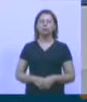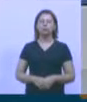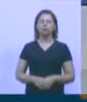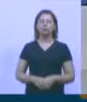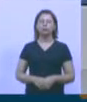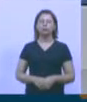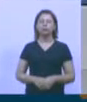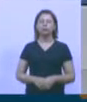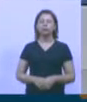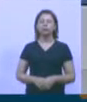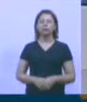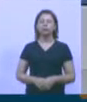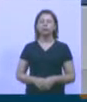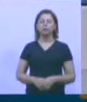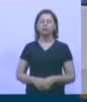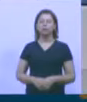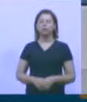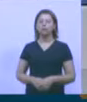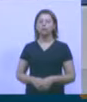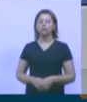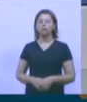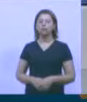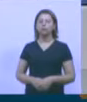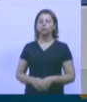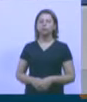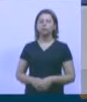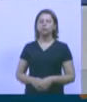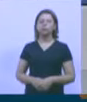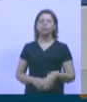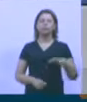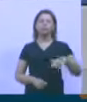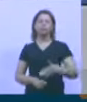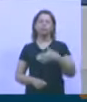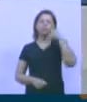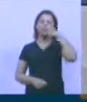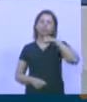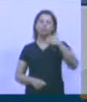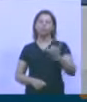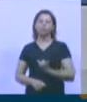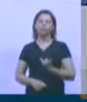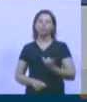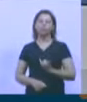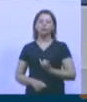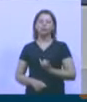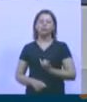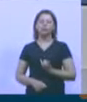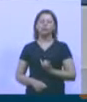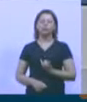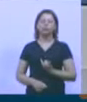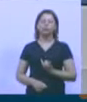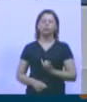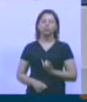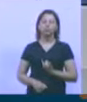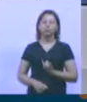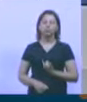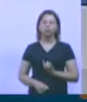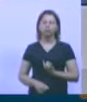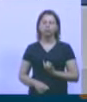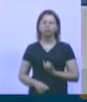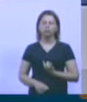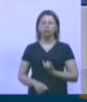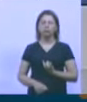And now, as this girl told me this thing. Enquanto ela me dizia essa história. All the sadness and